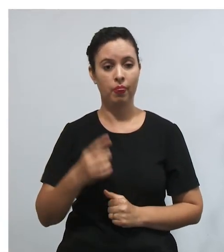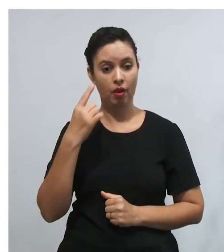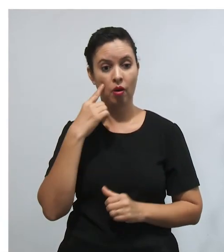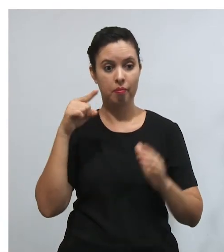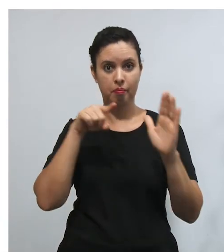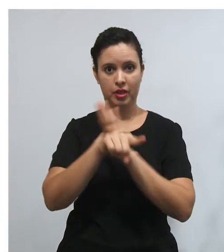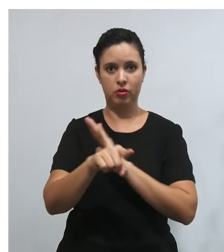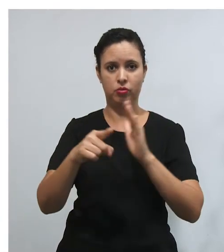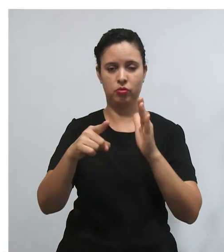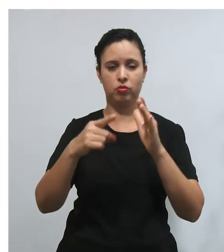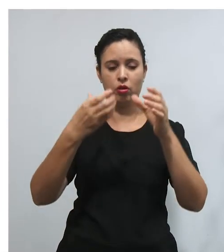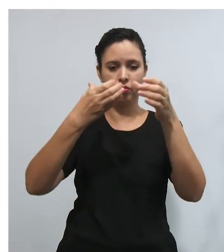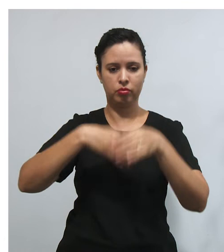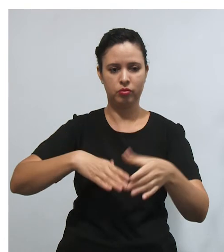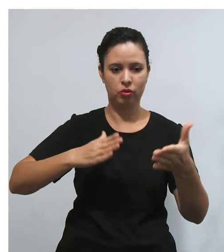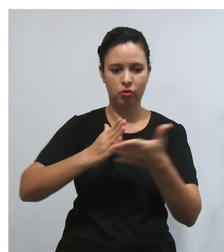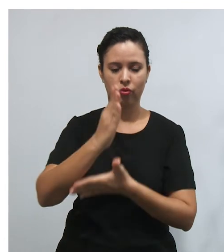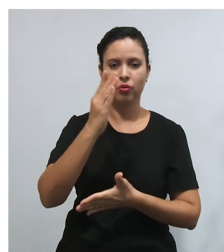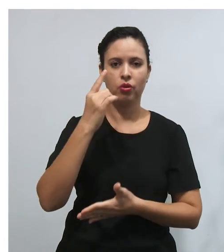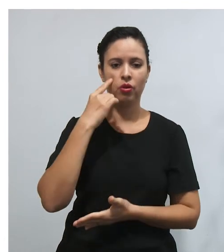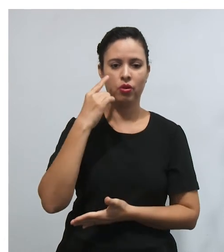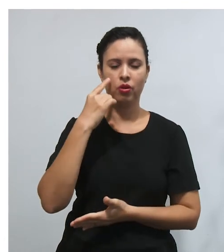Questão de concurso. Então, para a gente finalizar,